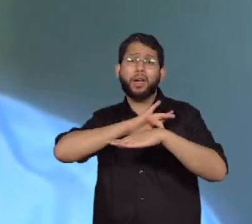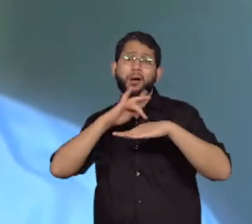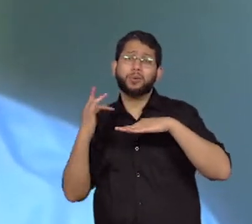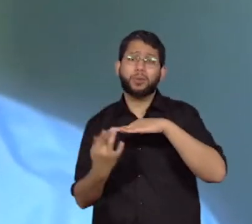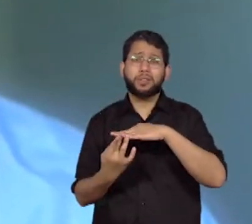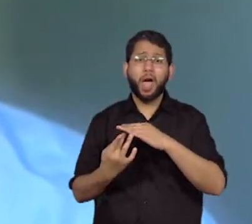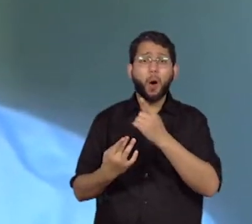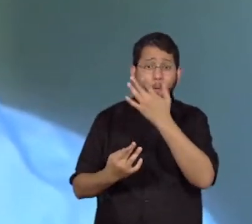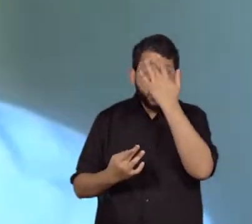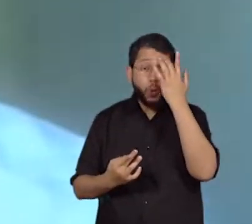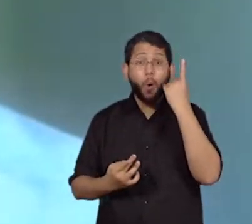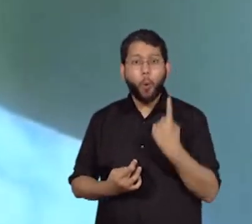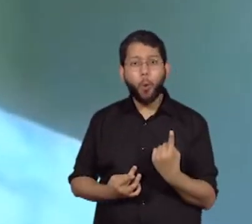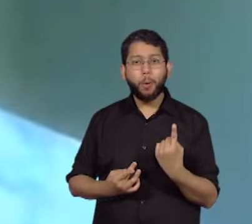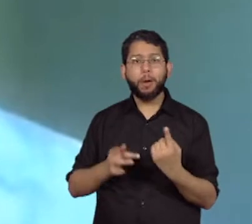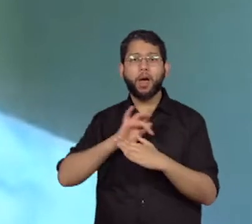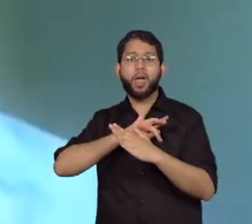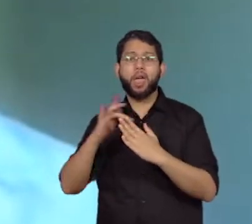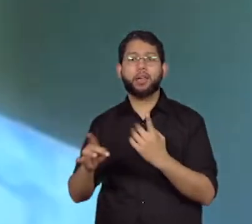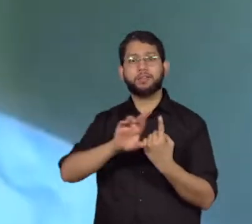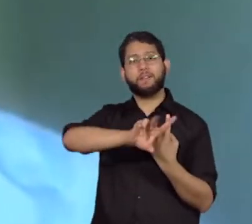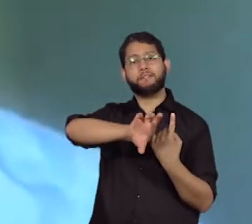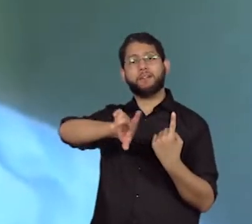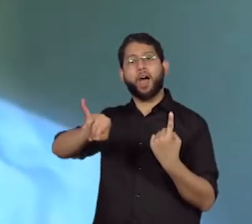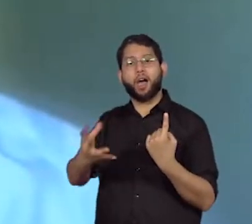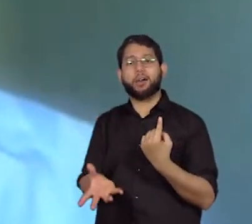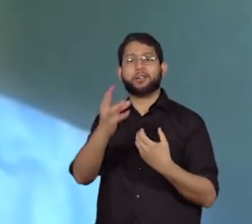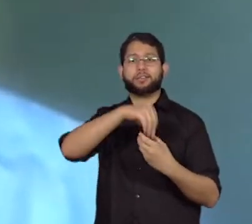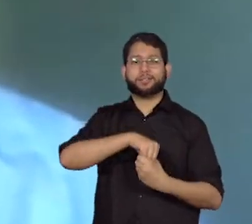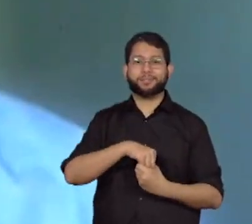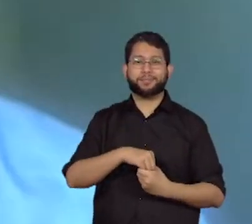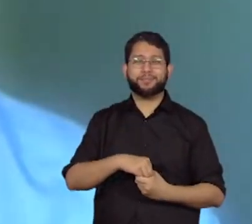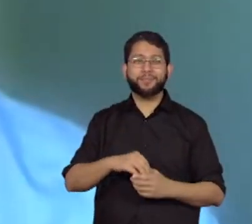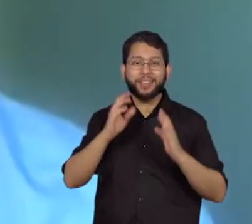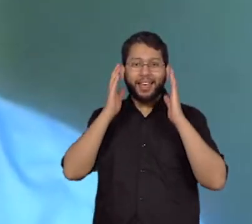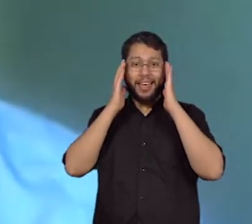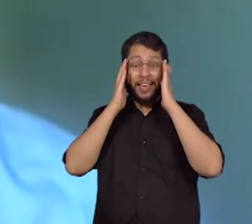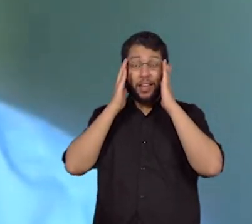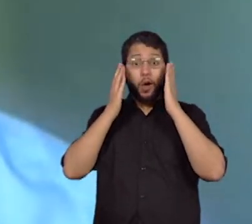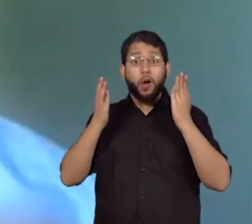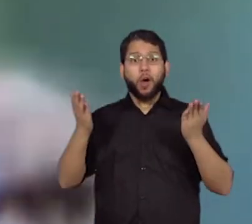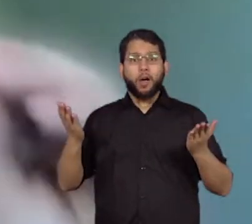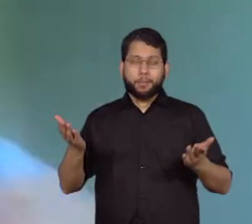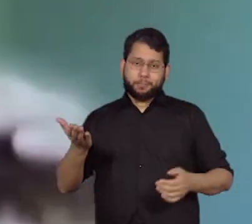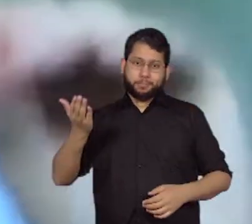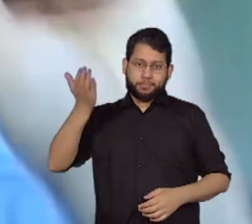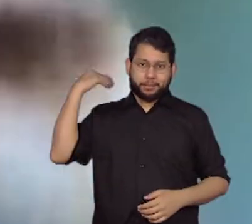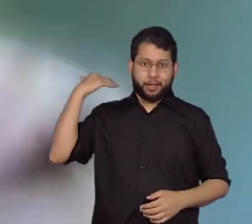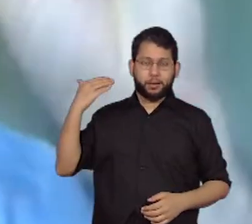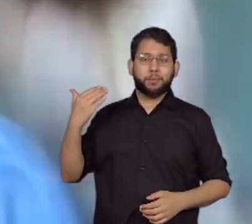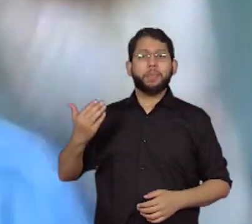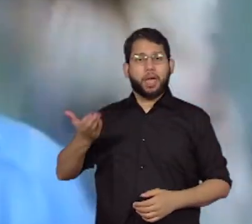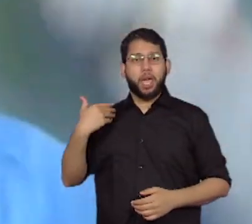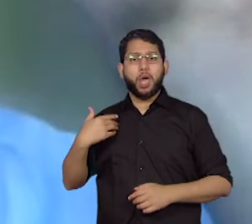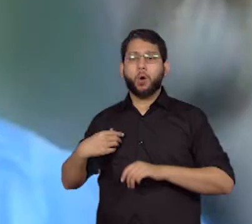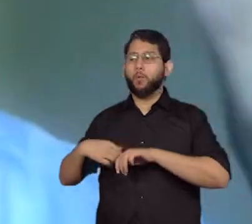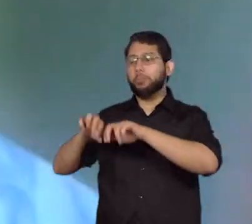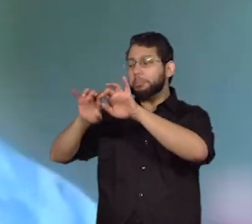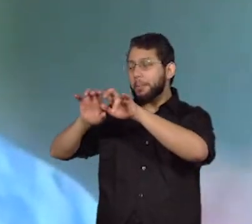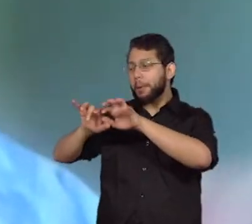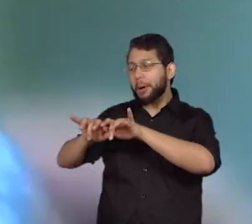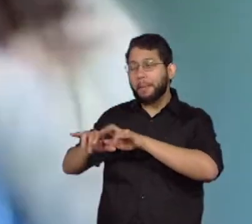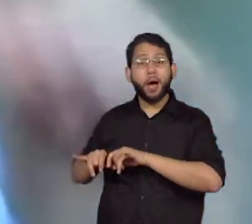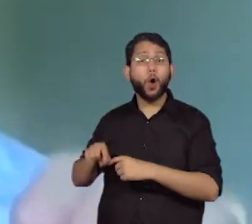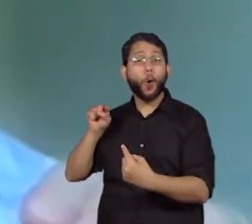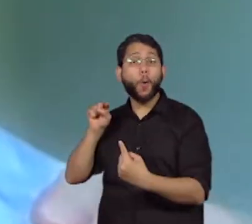mudança, que antigamente a gente escrevia para as pessoas. Hoje a gente escreve cada vez mais para